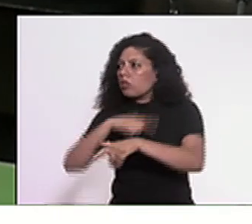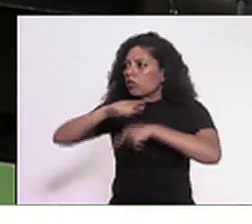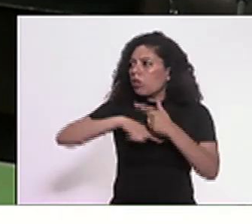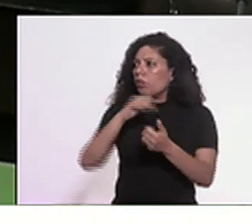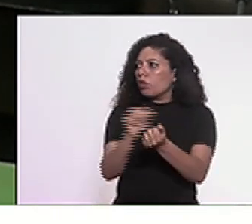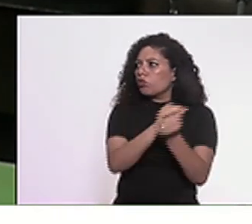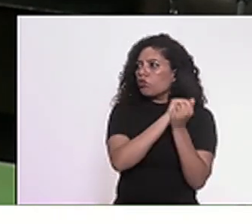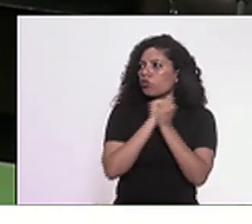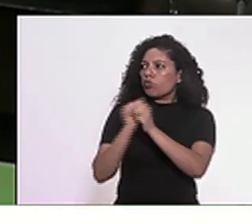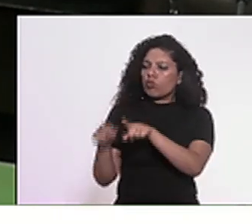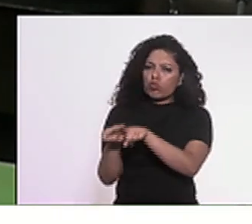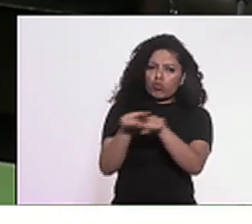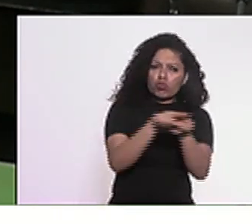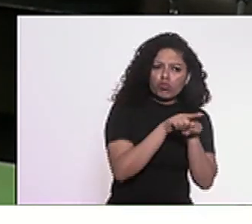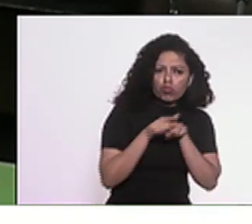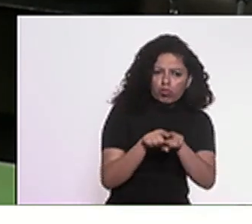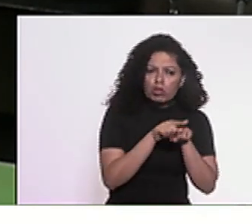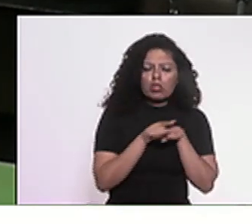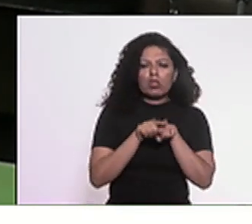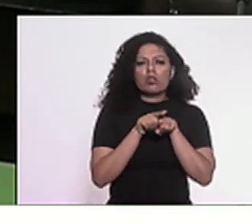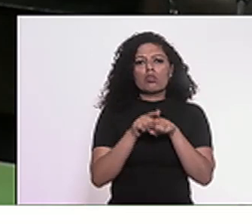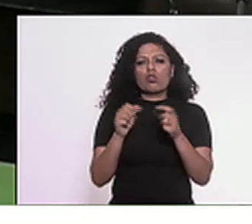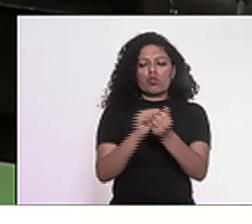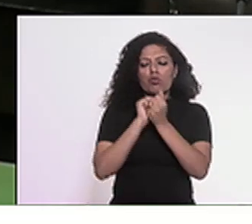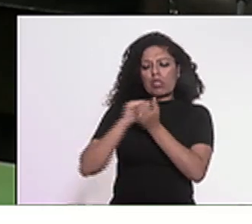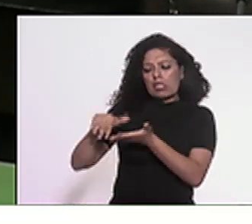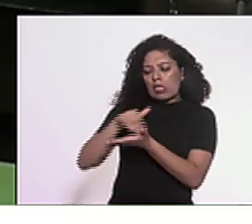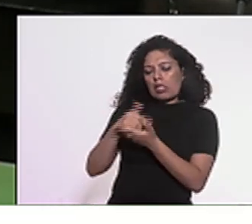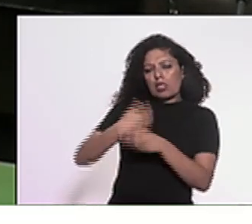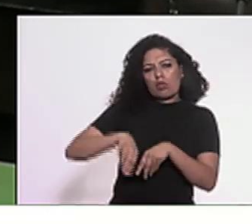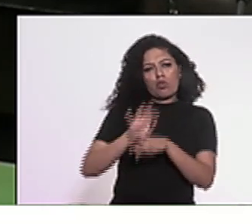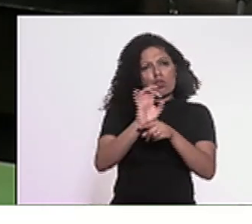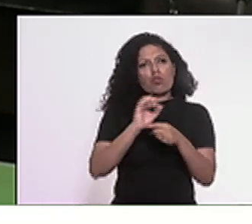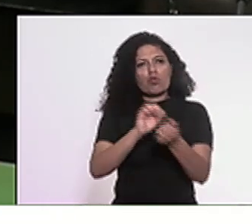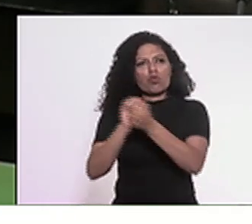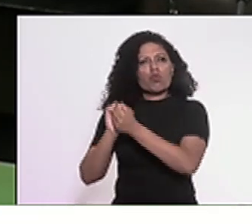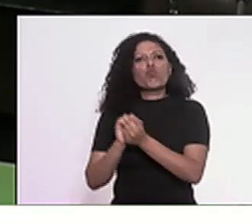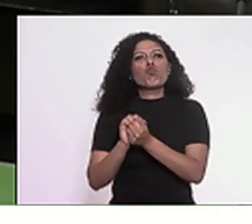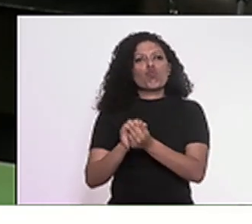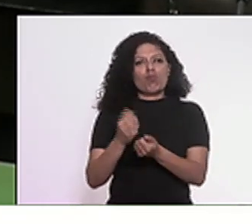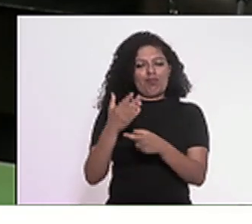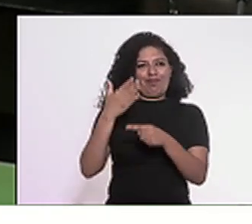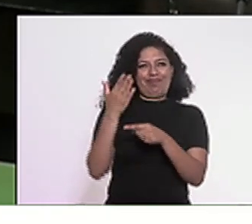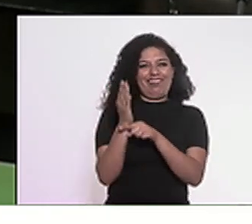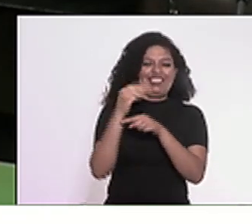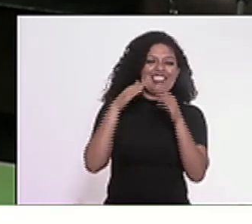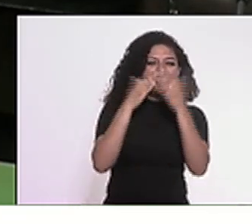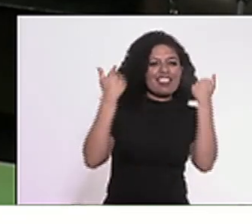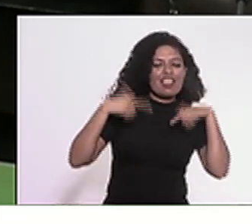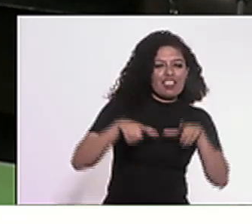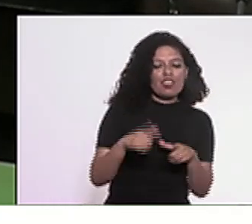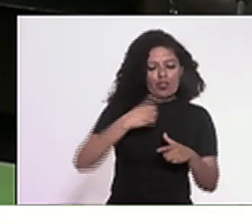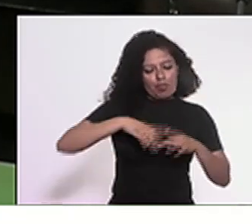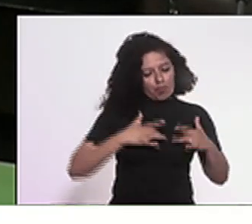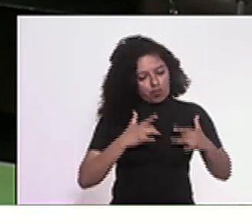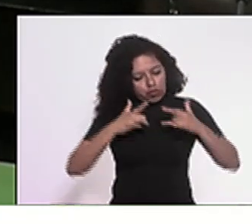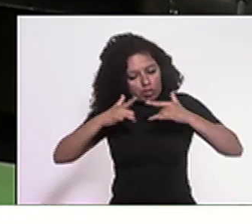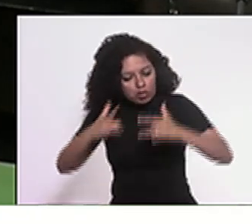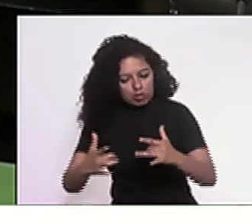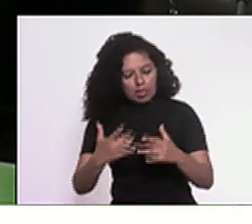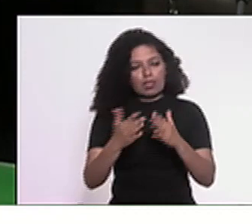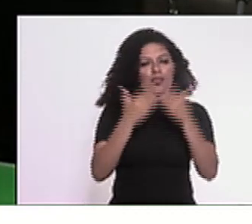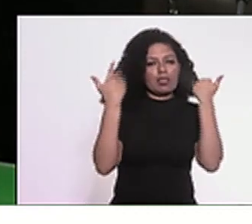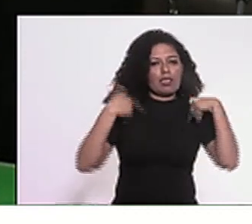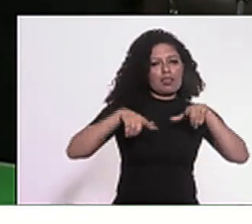parceria da Subsecretaria do Governo do Estado com a Alerj, com o Poder Legislativo. Estamos à disposição do deputado, à disposição da